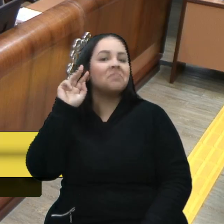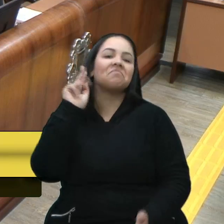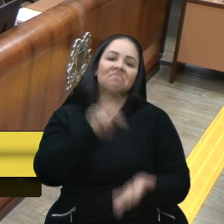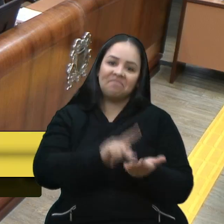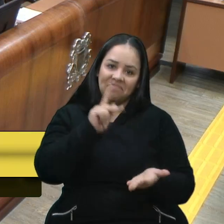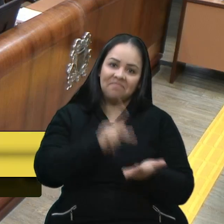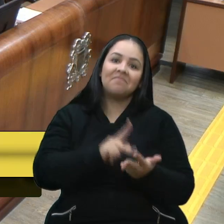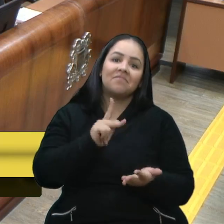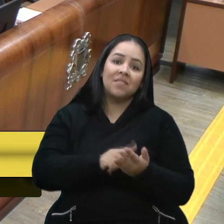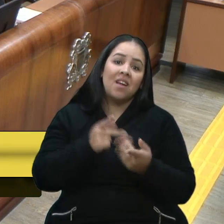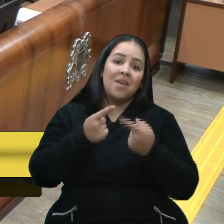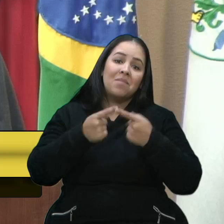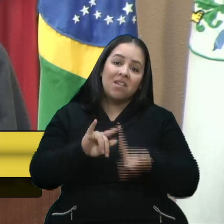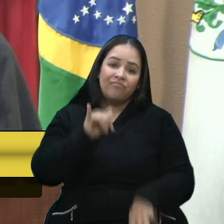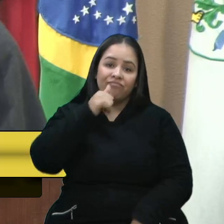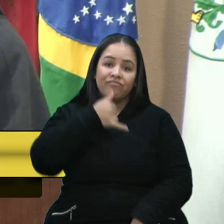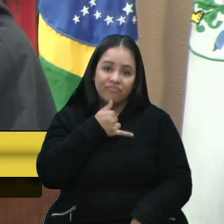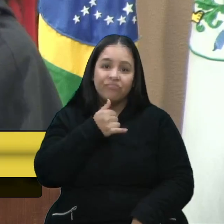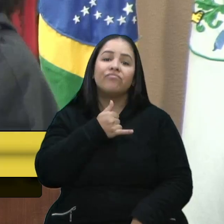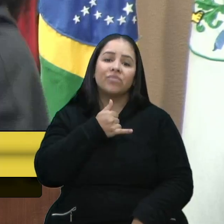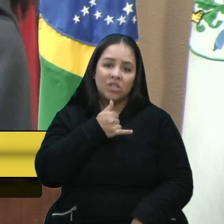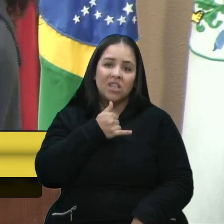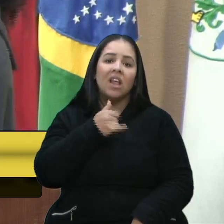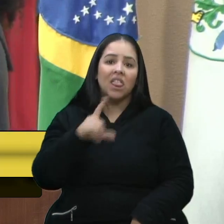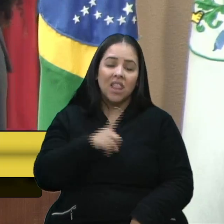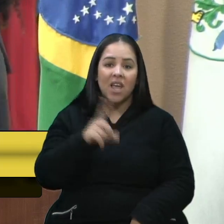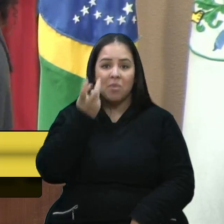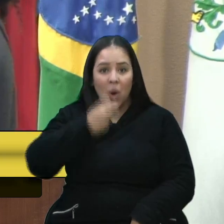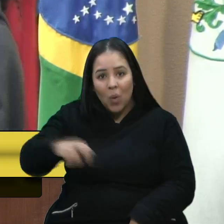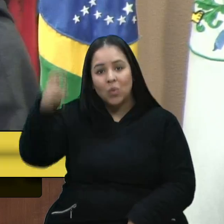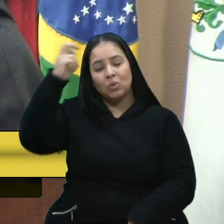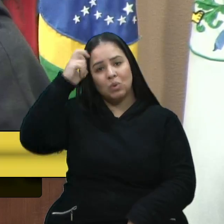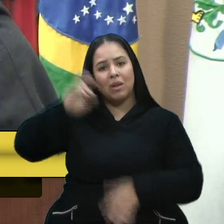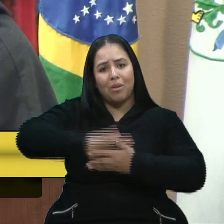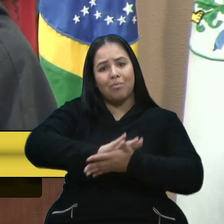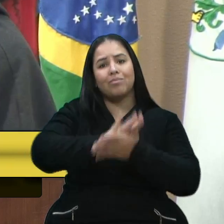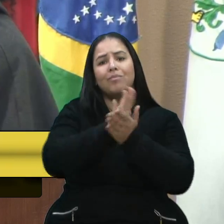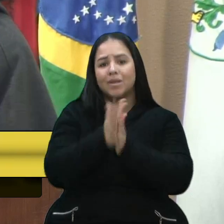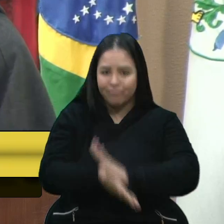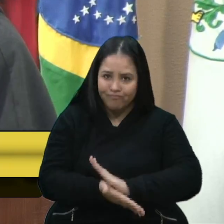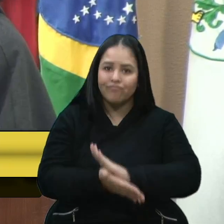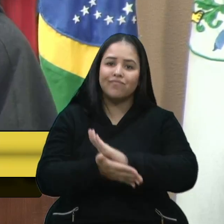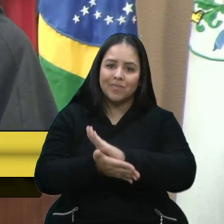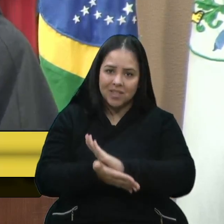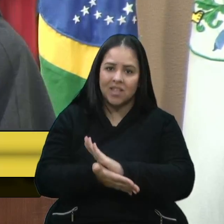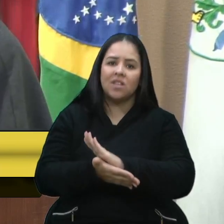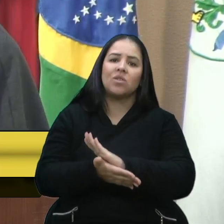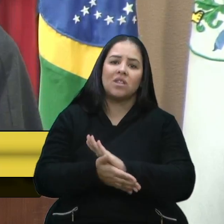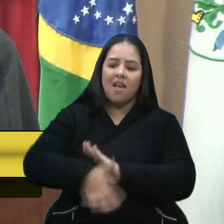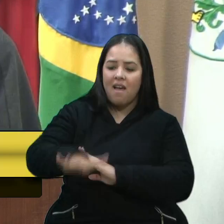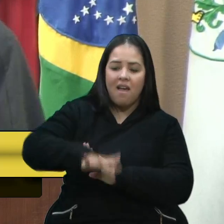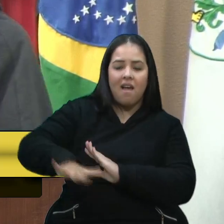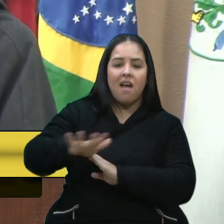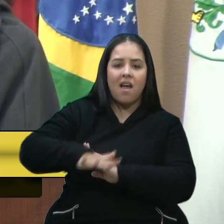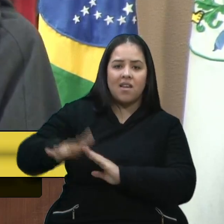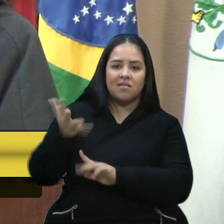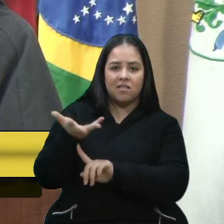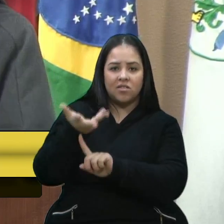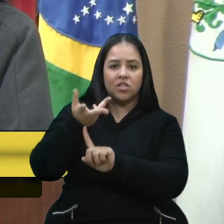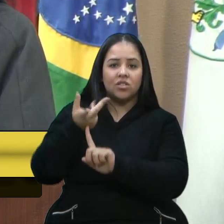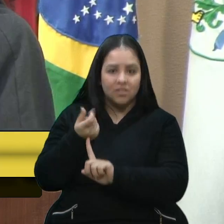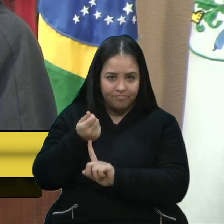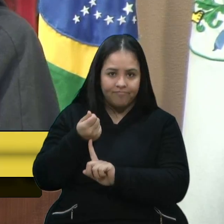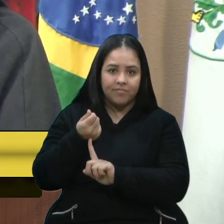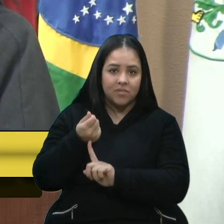Nós, infelizmente, ainda temos uma cultura do preconceito em relação à classe artística, que infelizmente